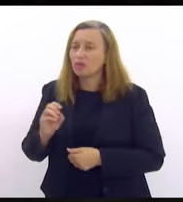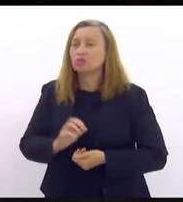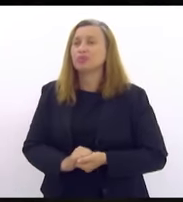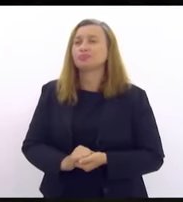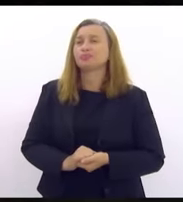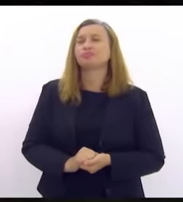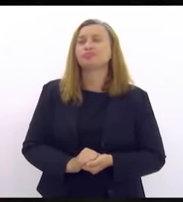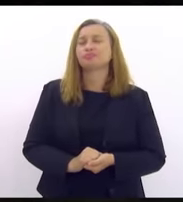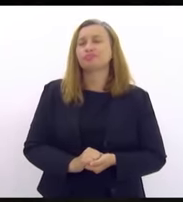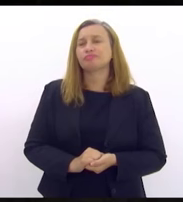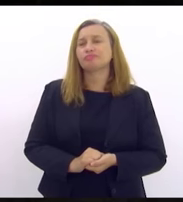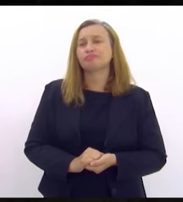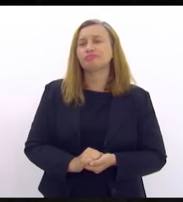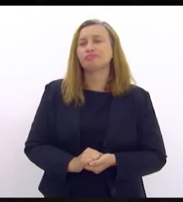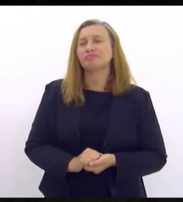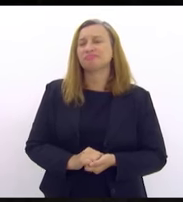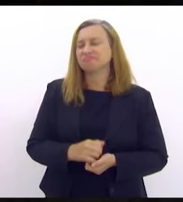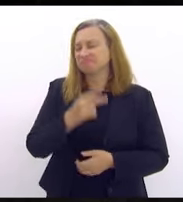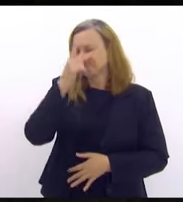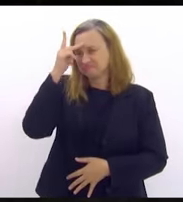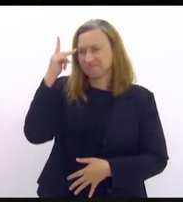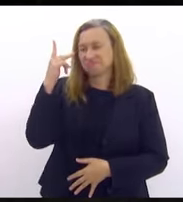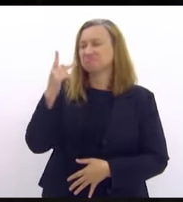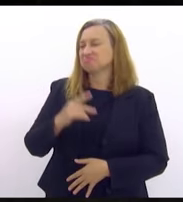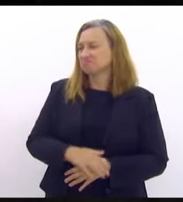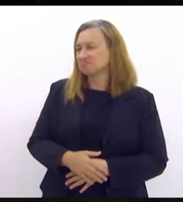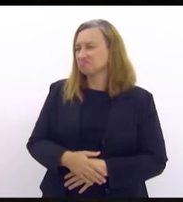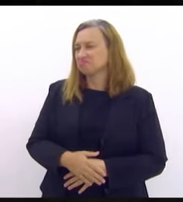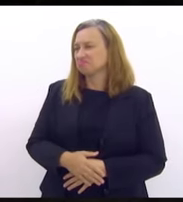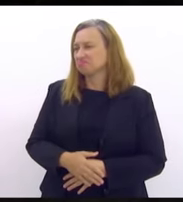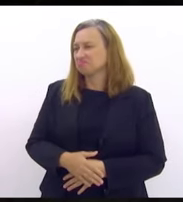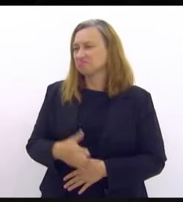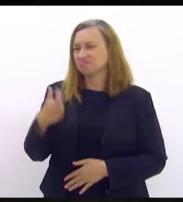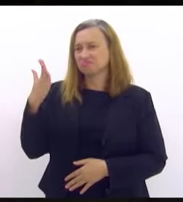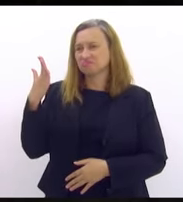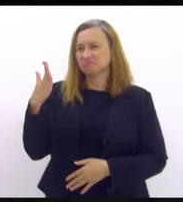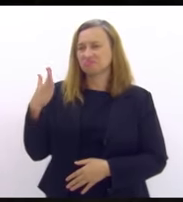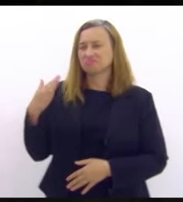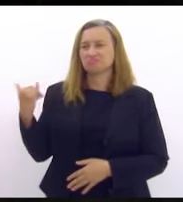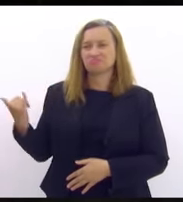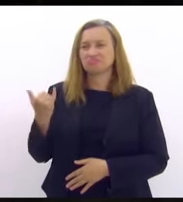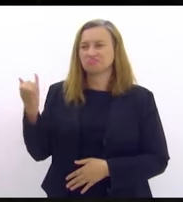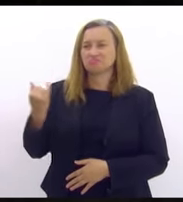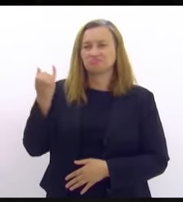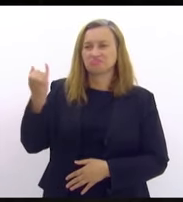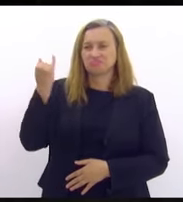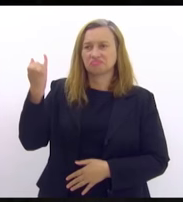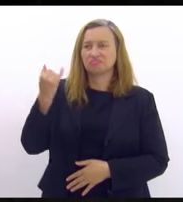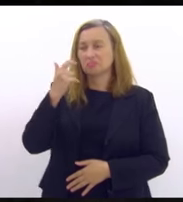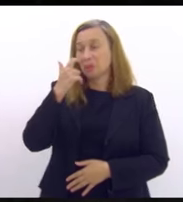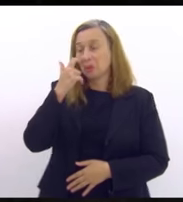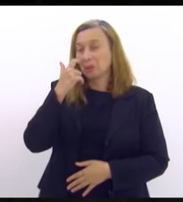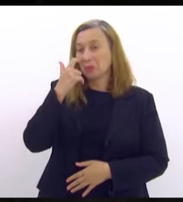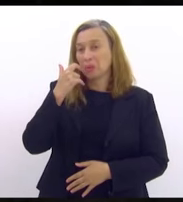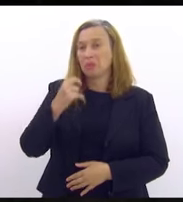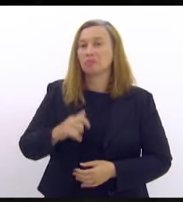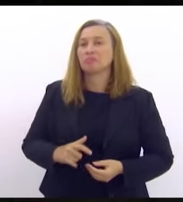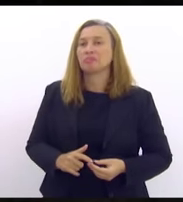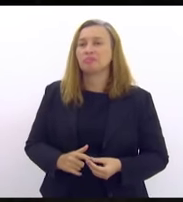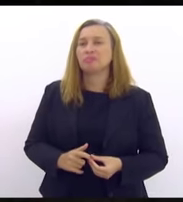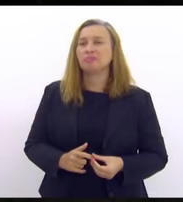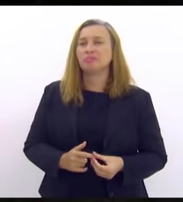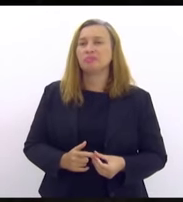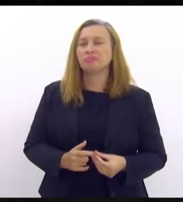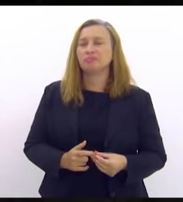Menezes que era uma pessoa foi uma pessoa eh extremamente carismática e você